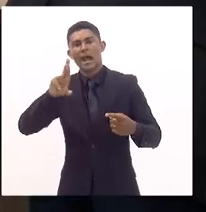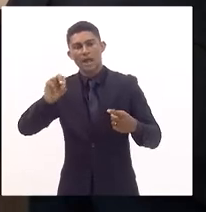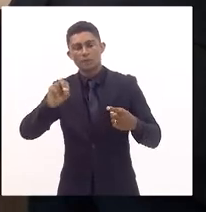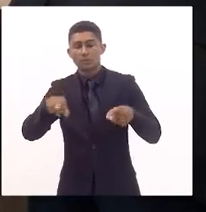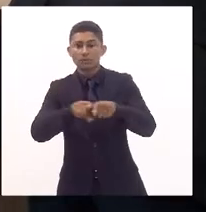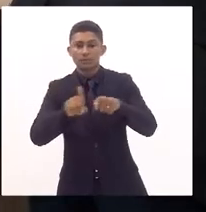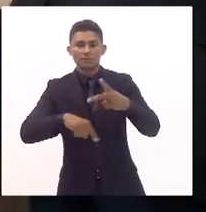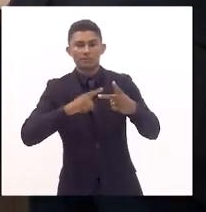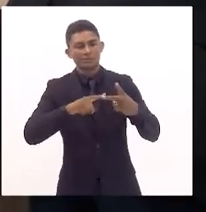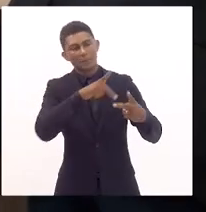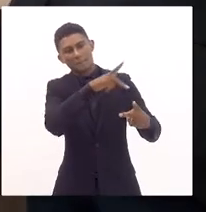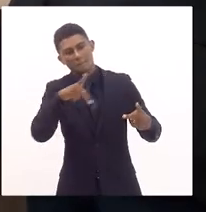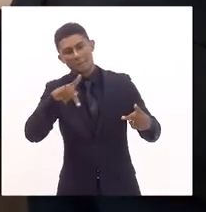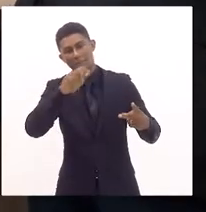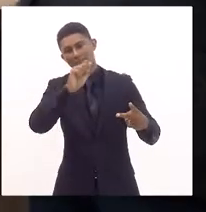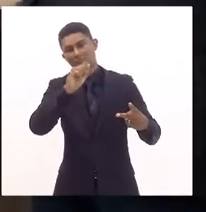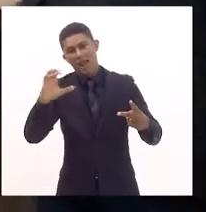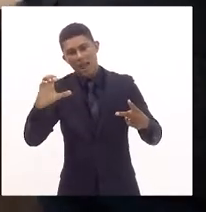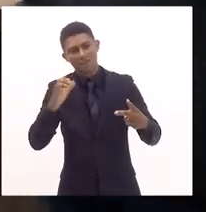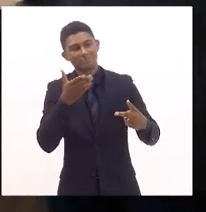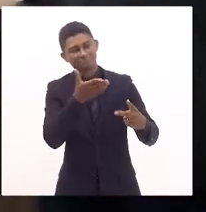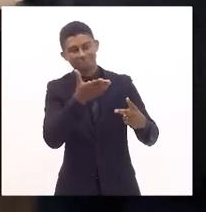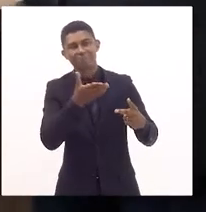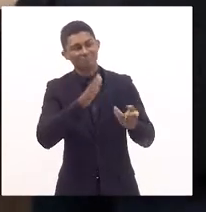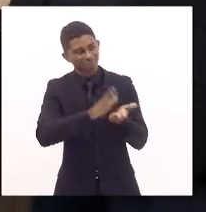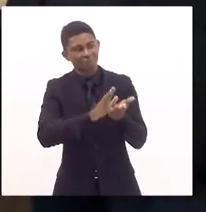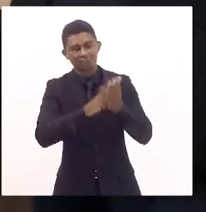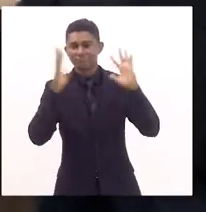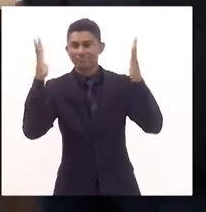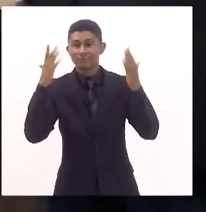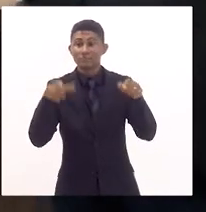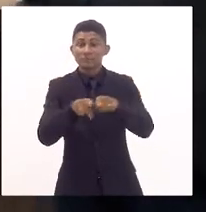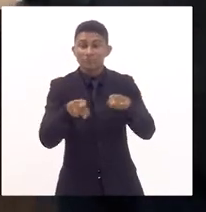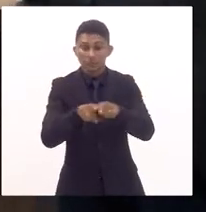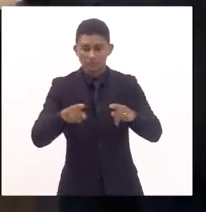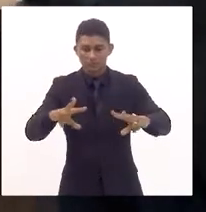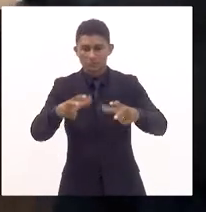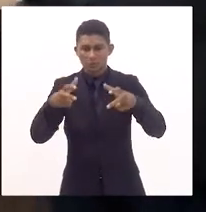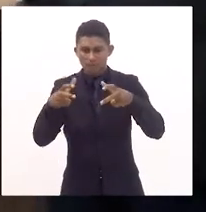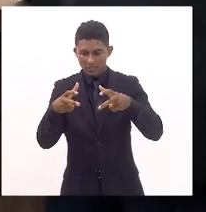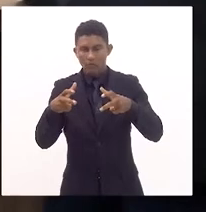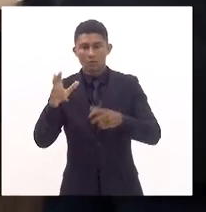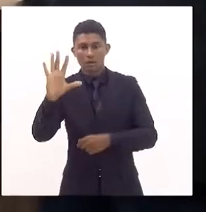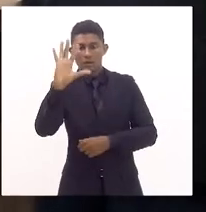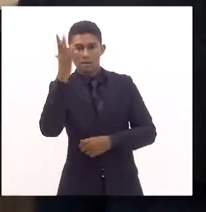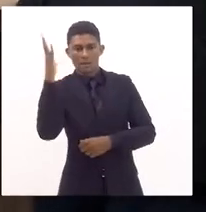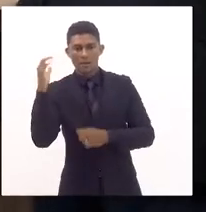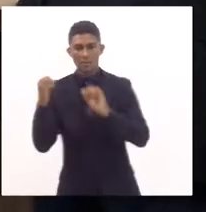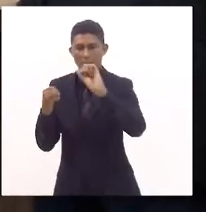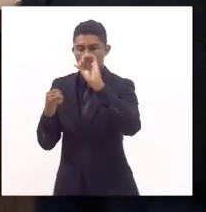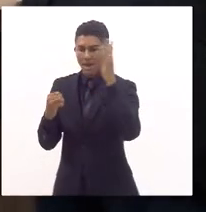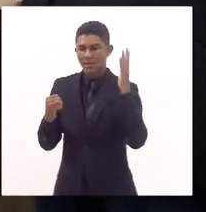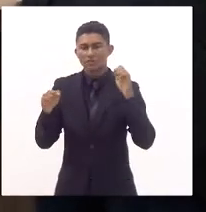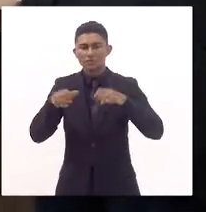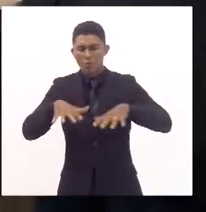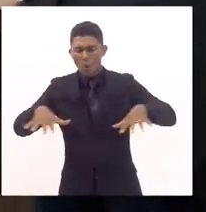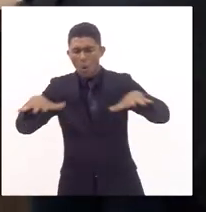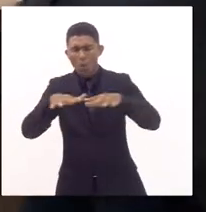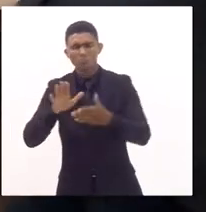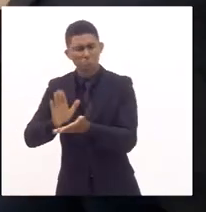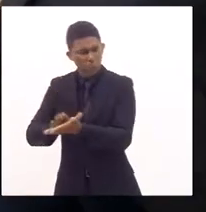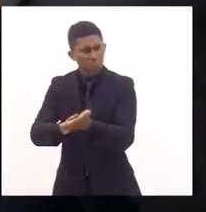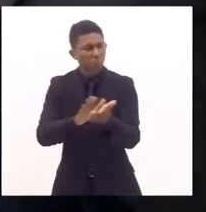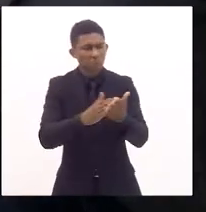André Siciliano, e parabenizar a todos da Comissão de Meio Ambiente, todos da Comissão